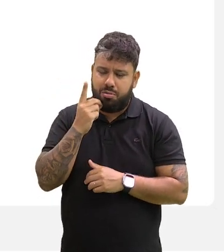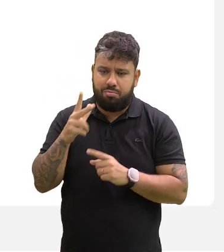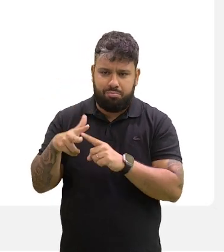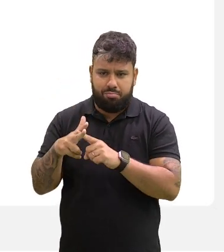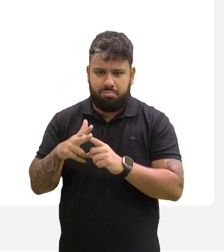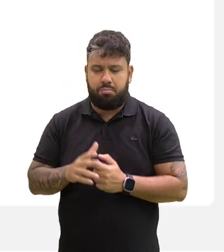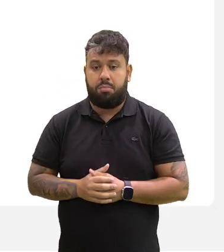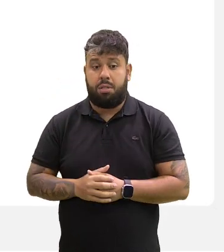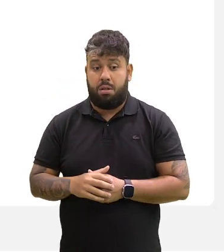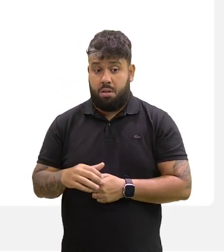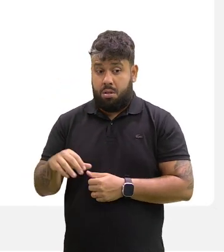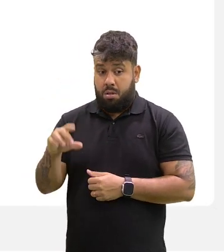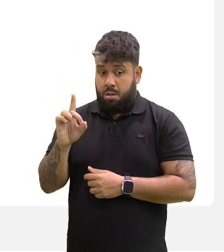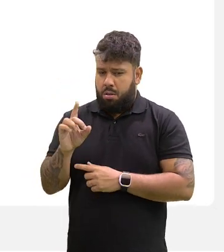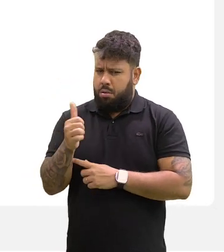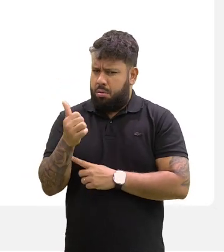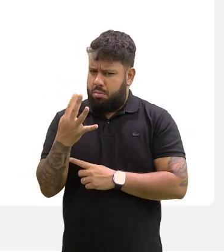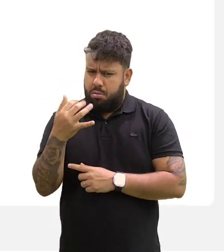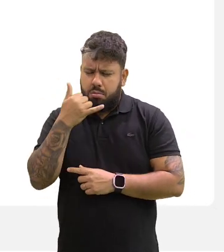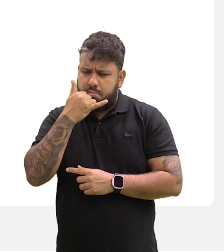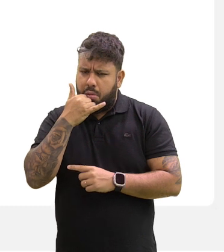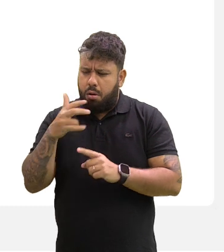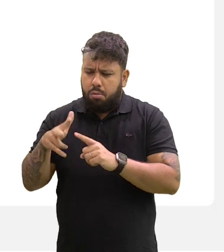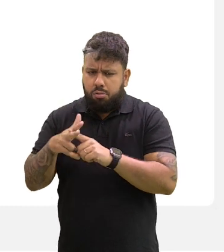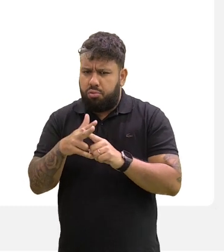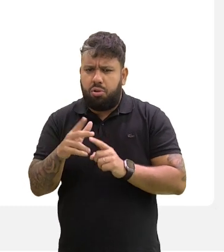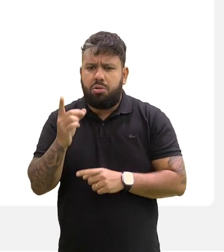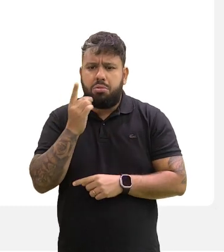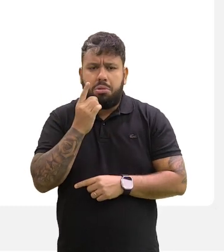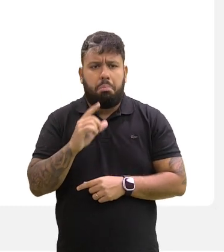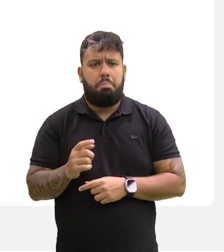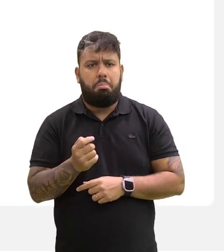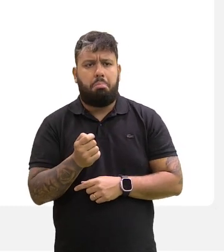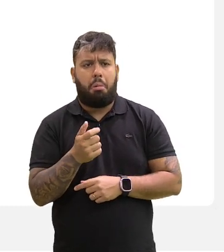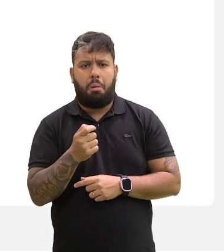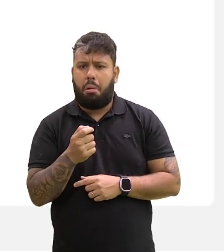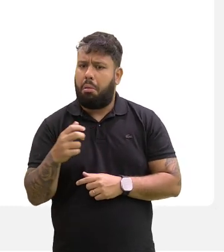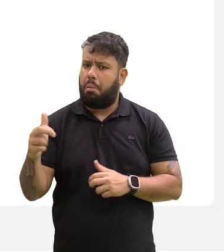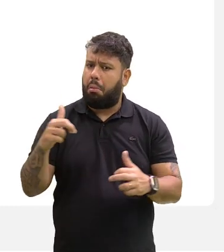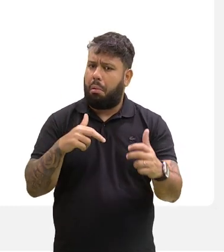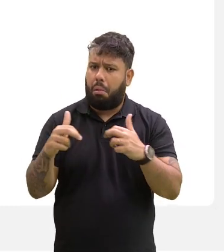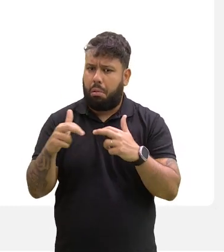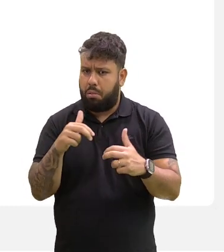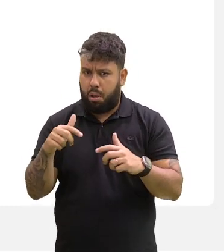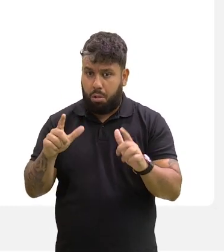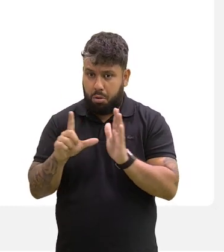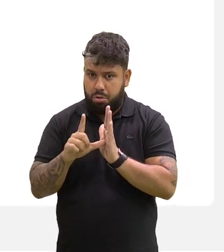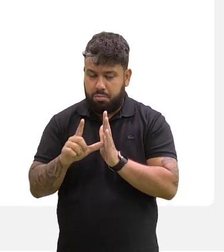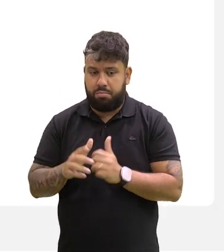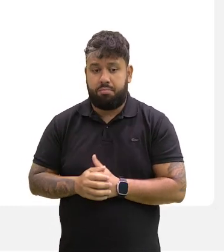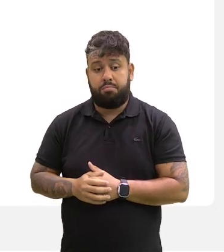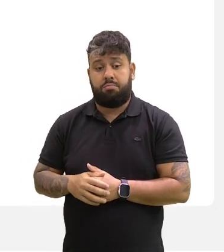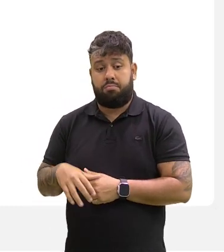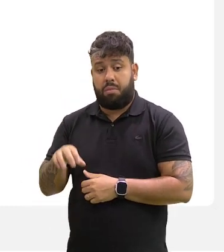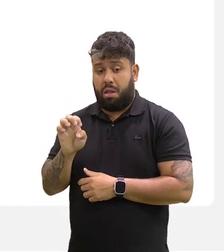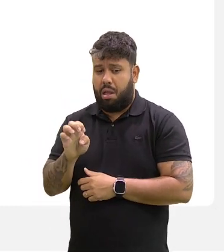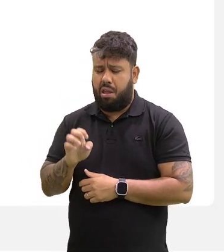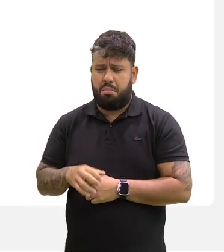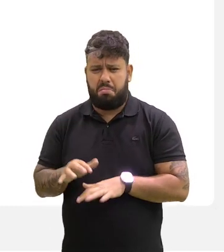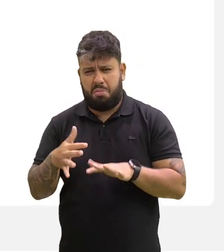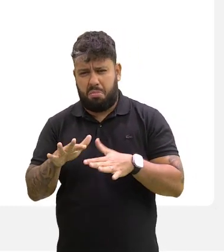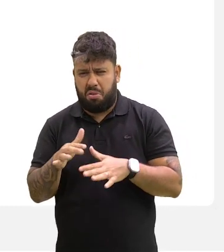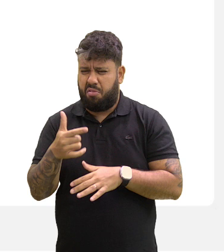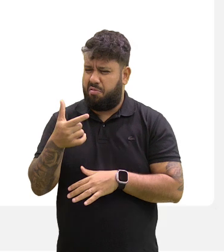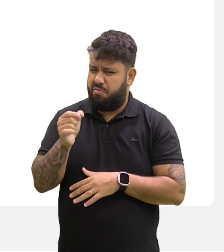D, 14 celulares foram reparados no dia de menor movimento na loja. E letra E, em média foram reparados 20 celulares